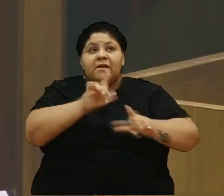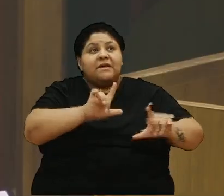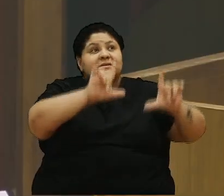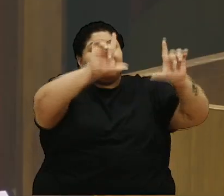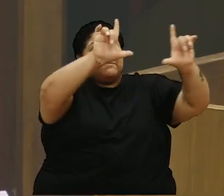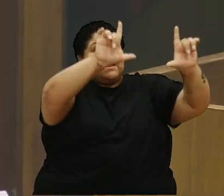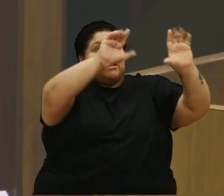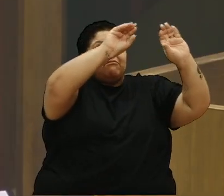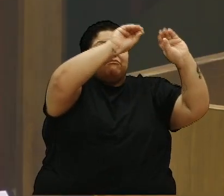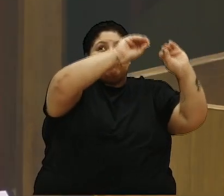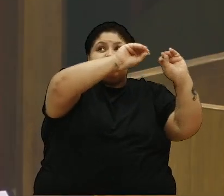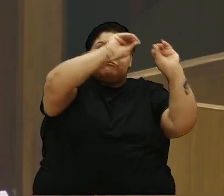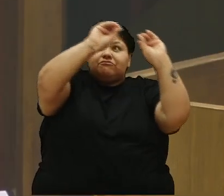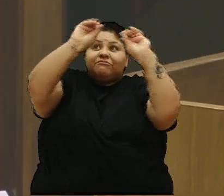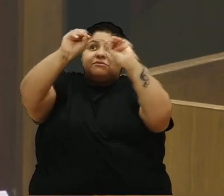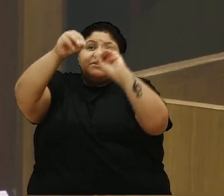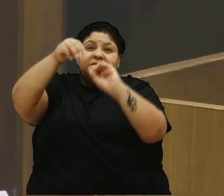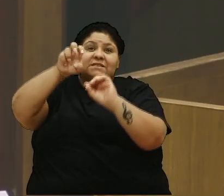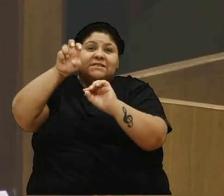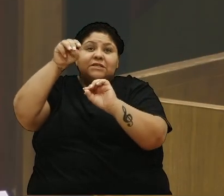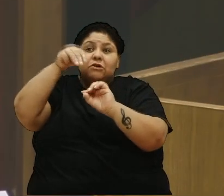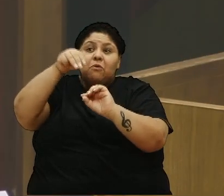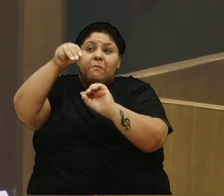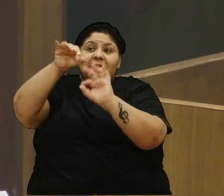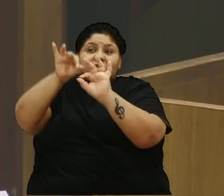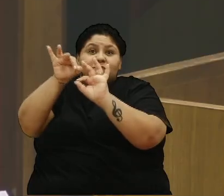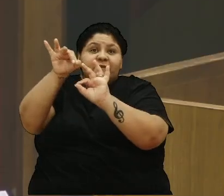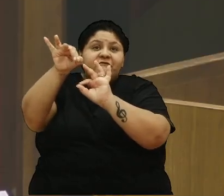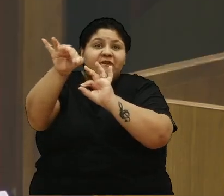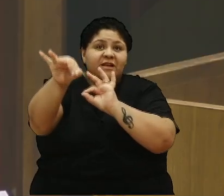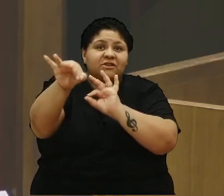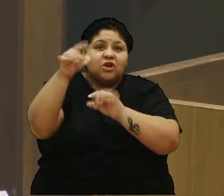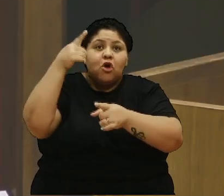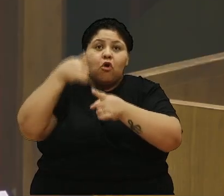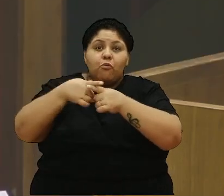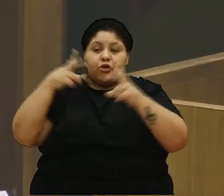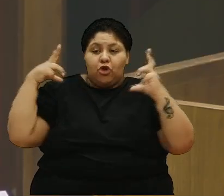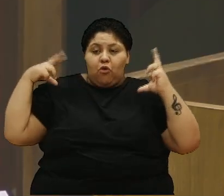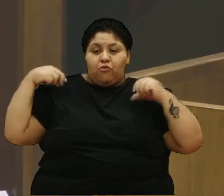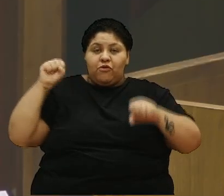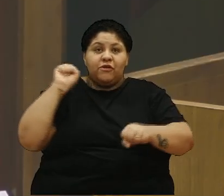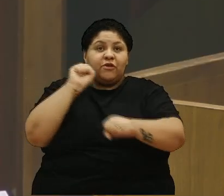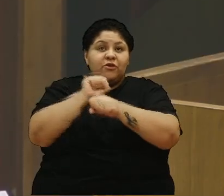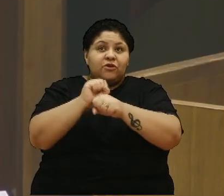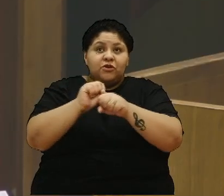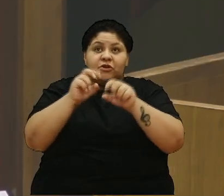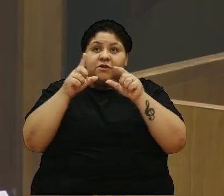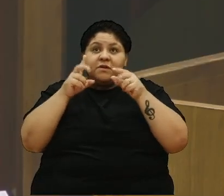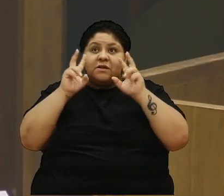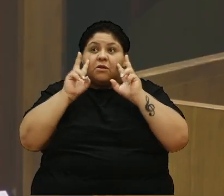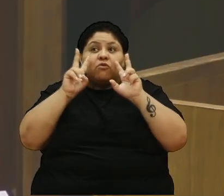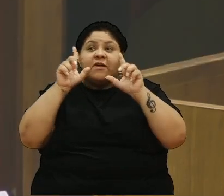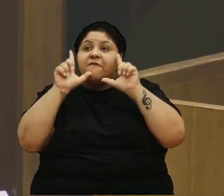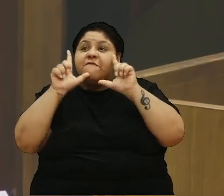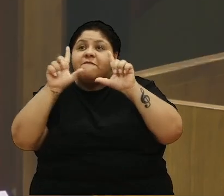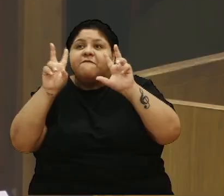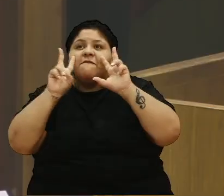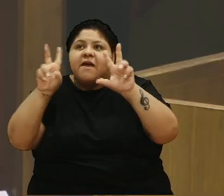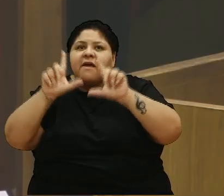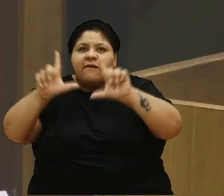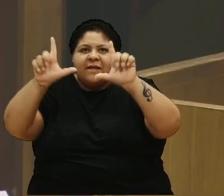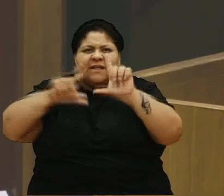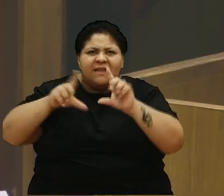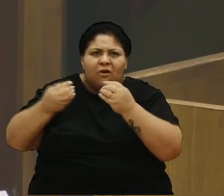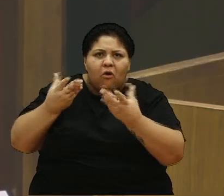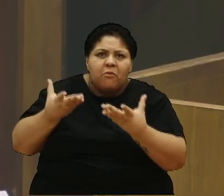colocar 5 metros para frente, só isso. Porque quando o motorista ele para, ele não consegue ver a placa, porque ele já parou mais à frente. Tem